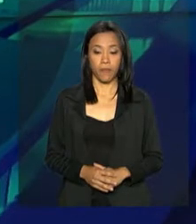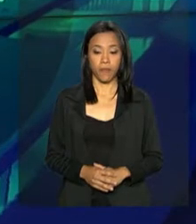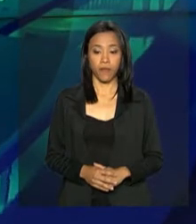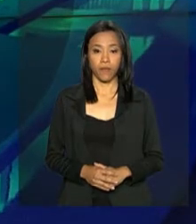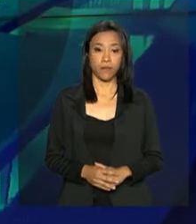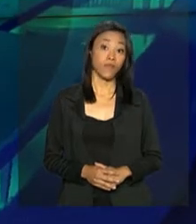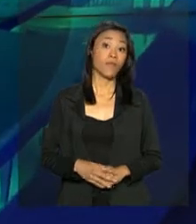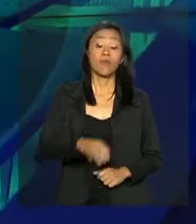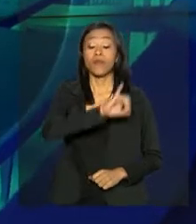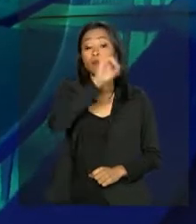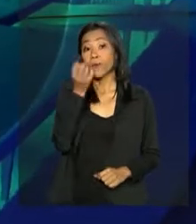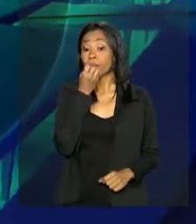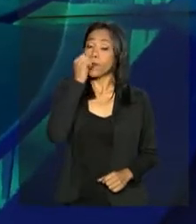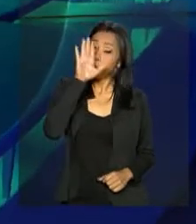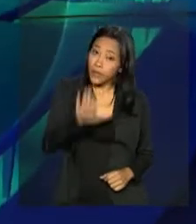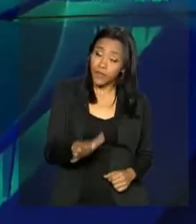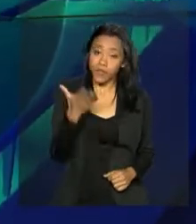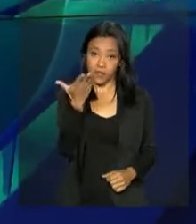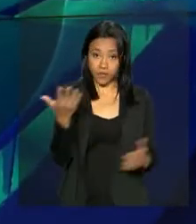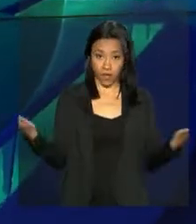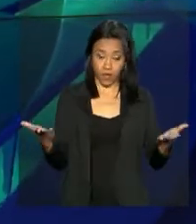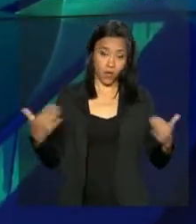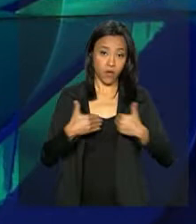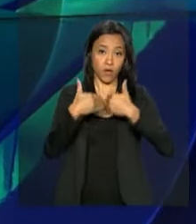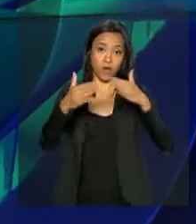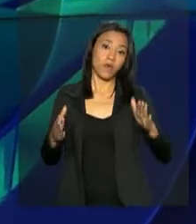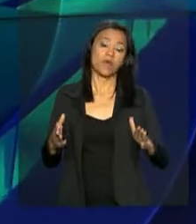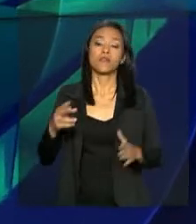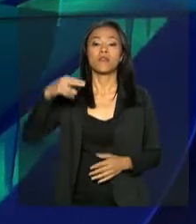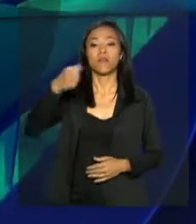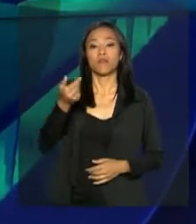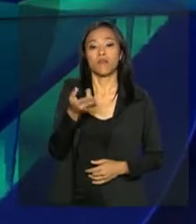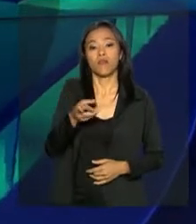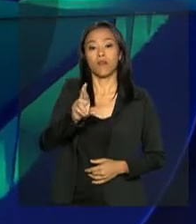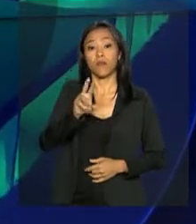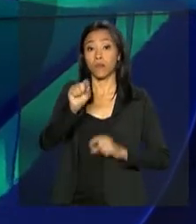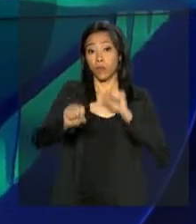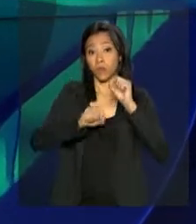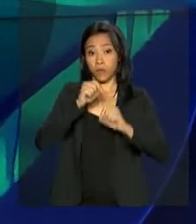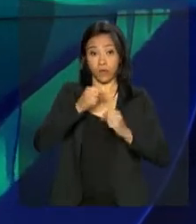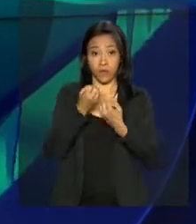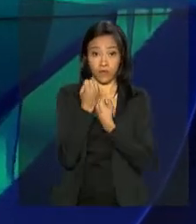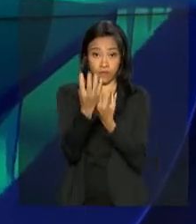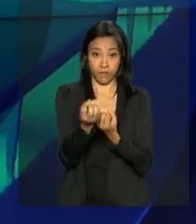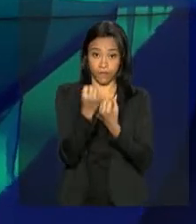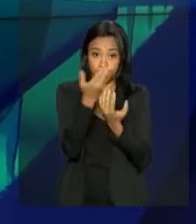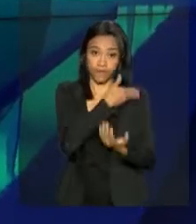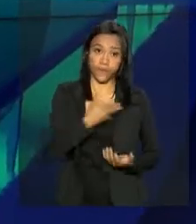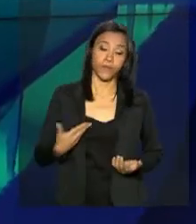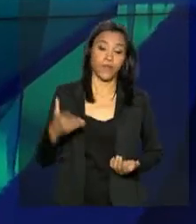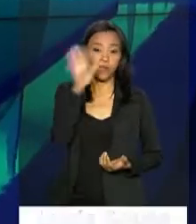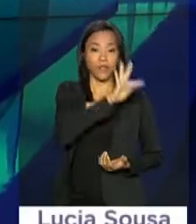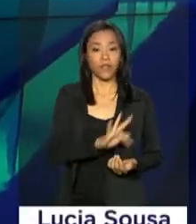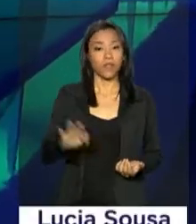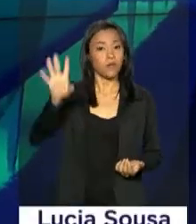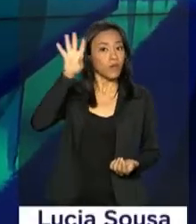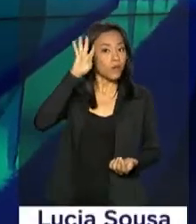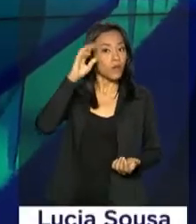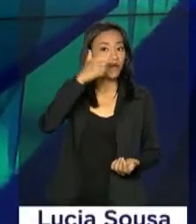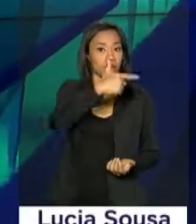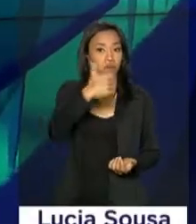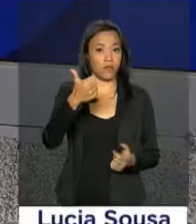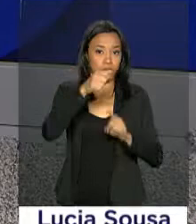olá boa tarde pra você começa agora o repórter nbr com as notícias do governo federal desta quarta feira 21 de